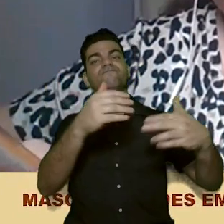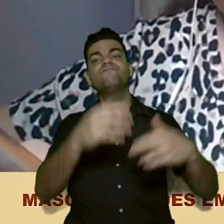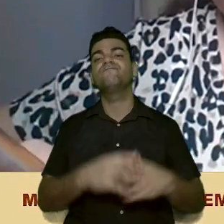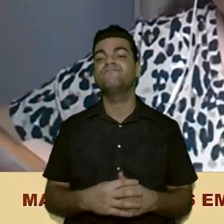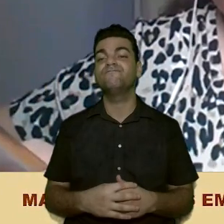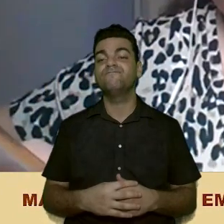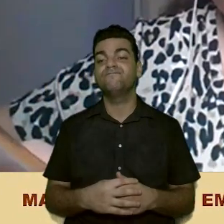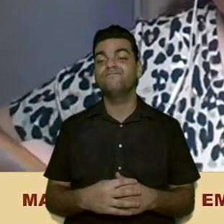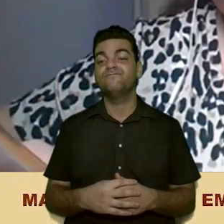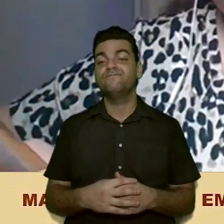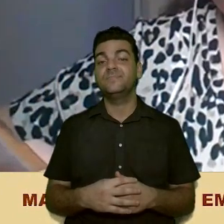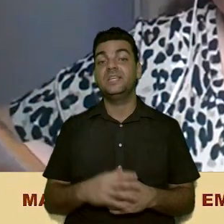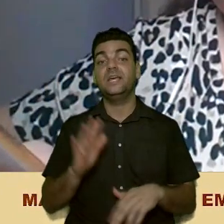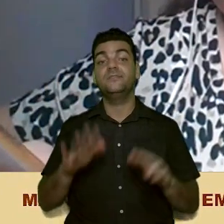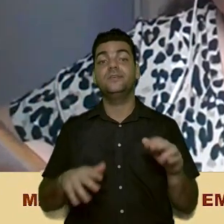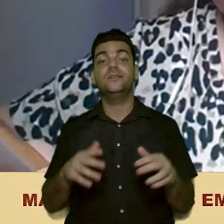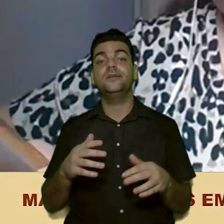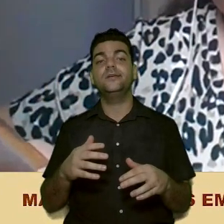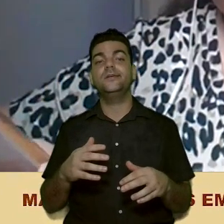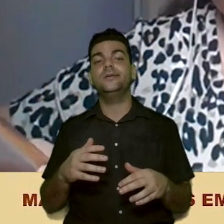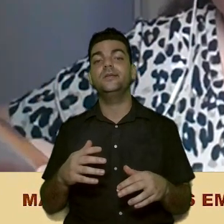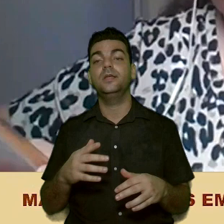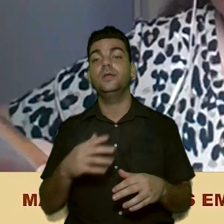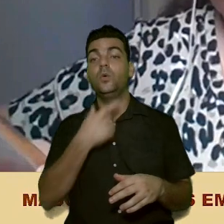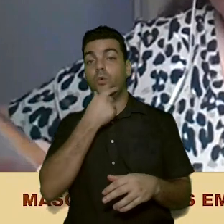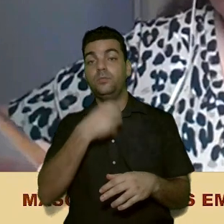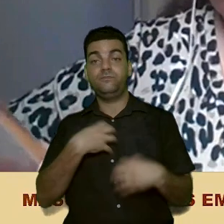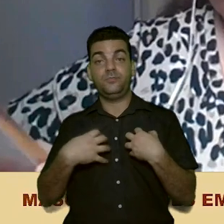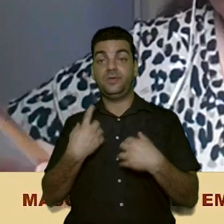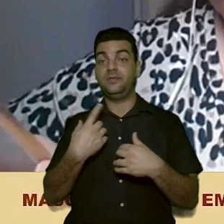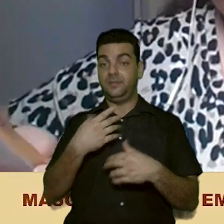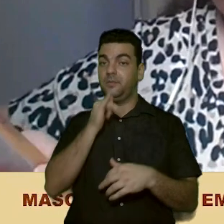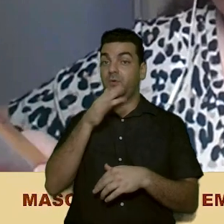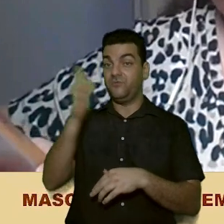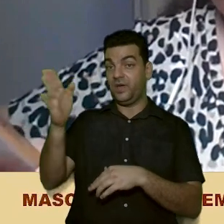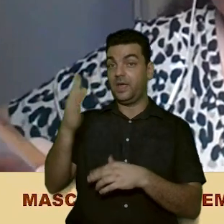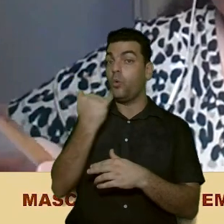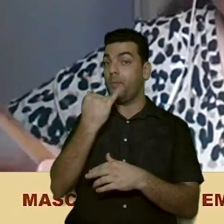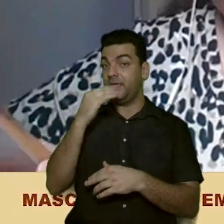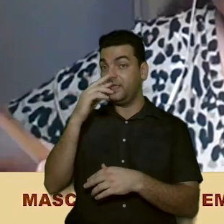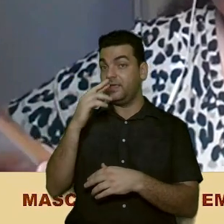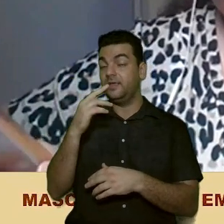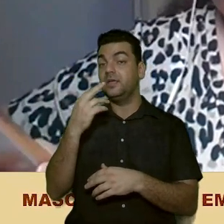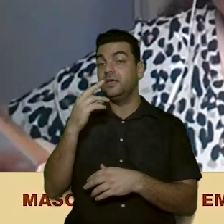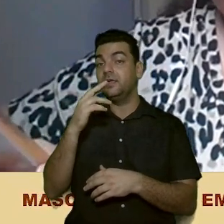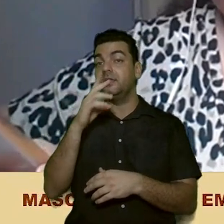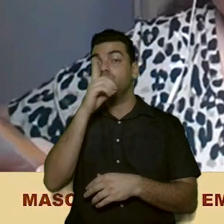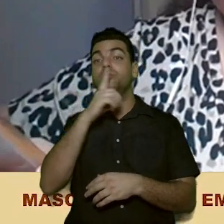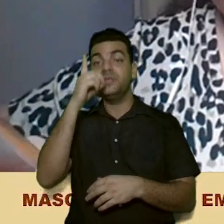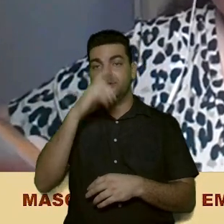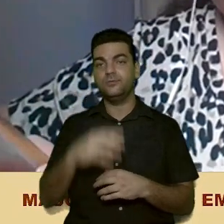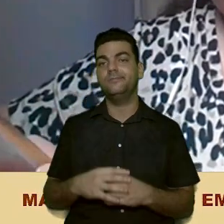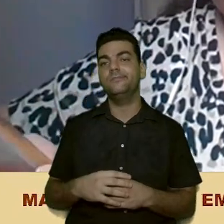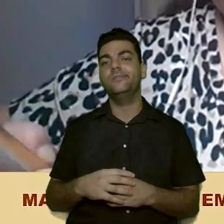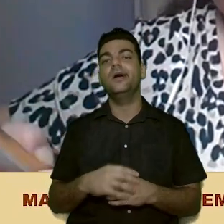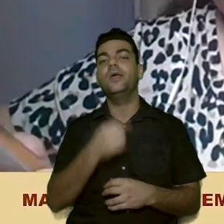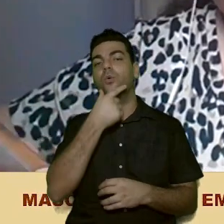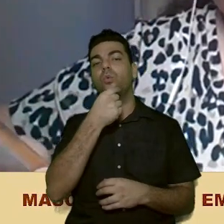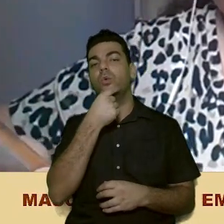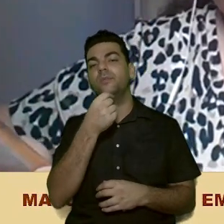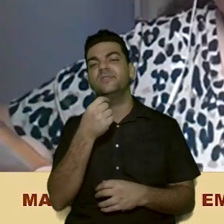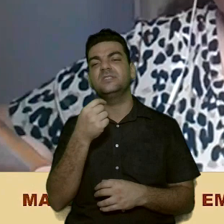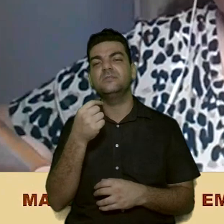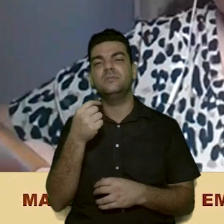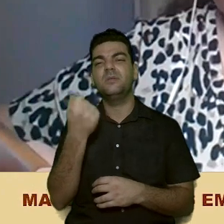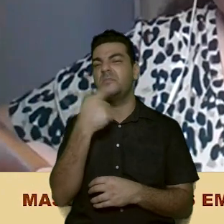e aí assim, o cara fica meio deslocado, porque chega no almoço de domingo, na família, em casa, e ele fala, cara, aquela piadinha ele já não quer escutar